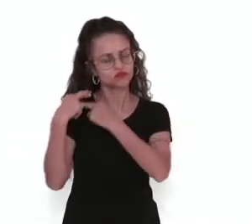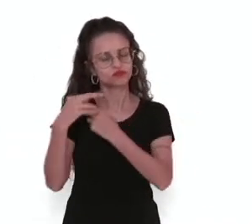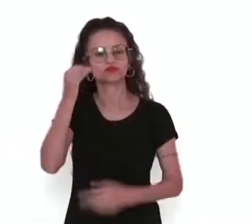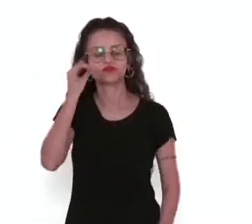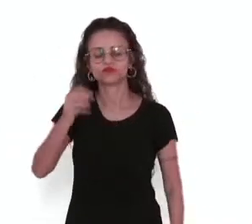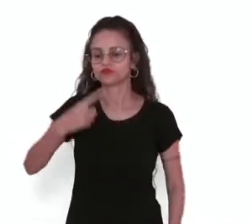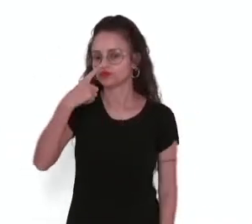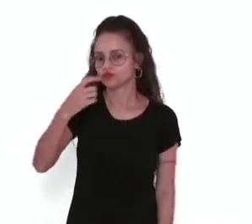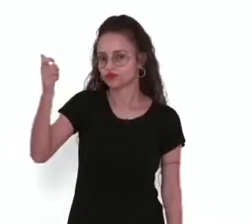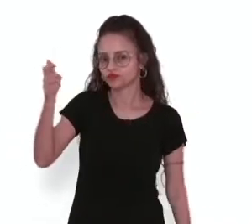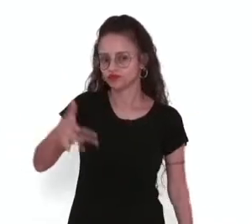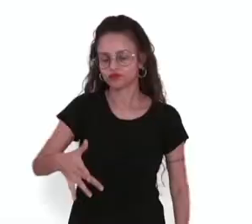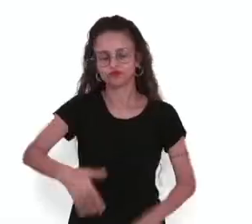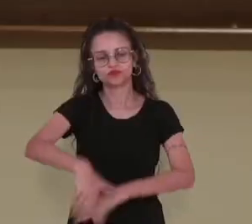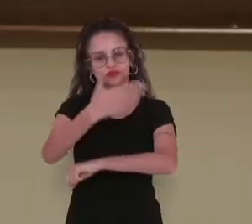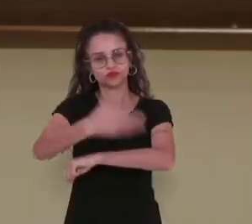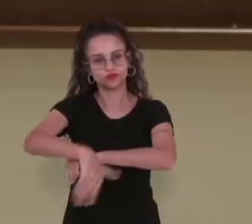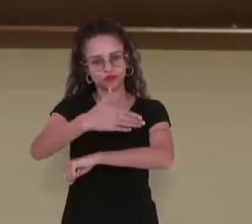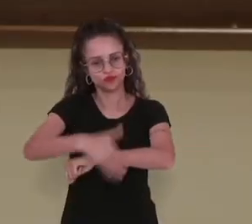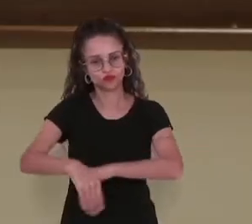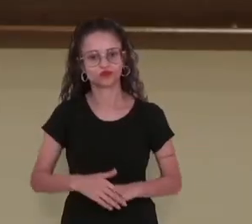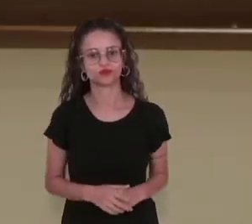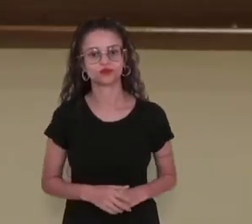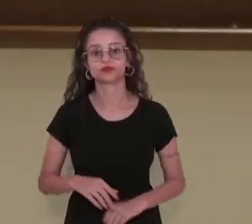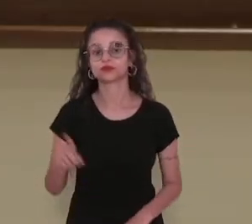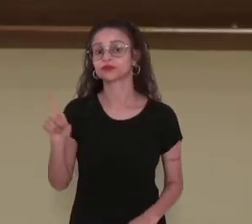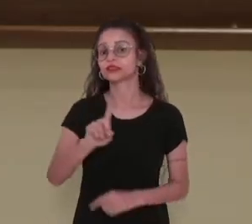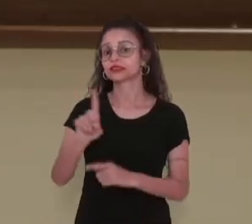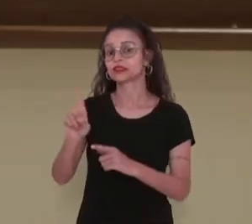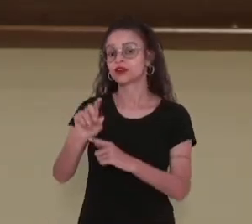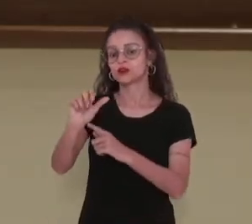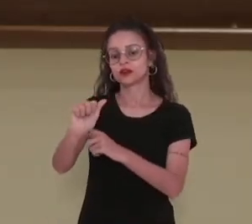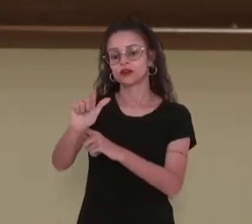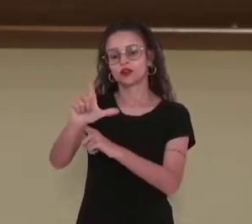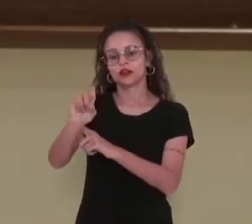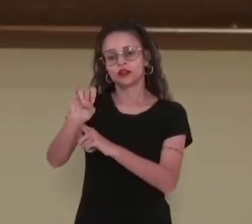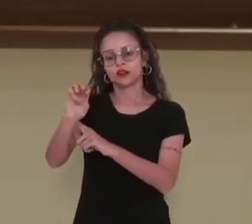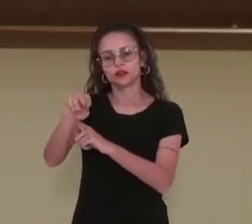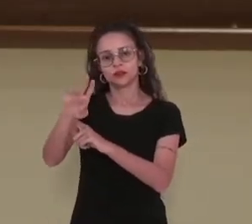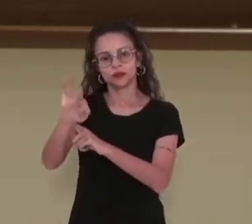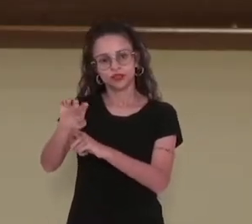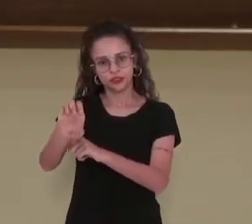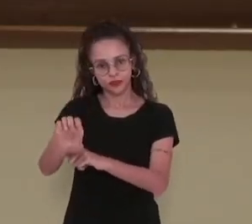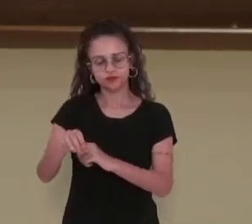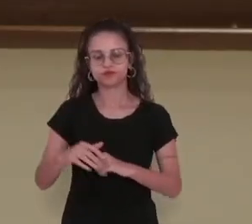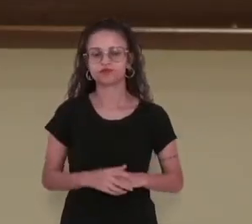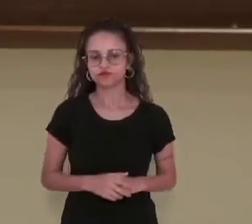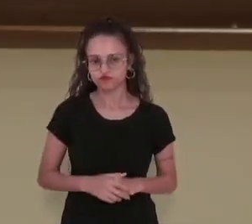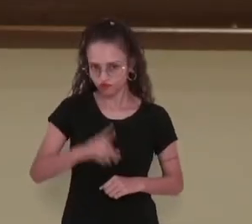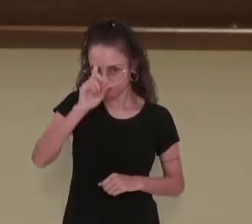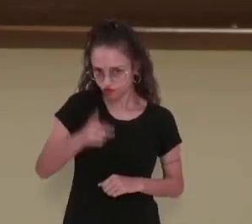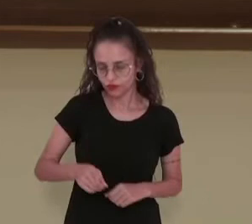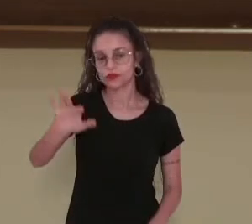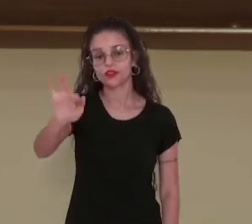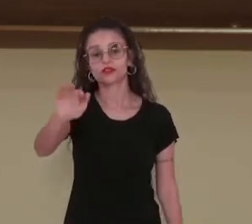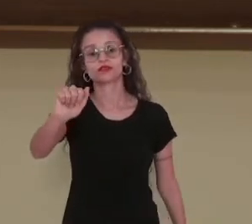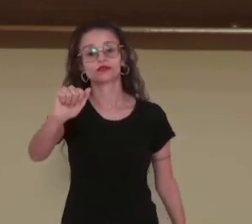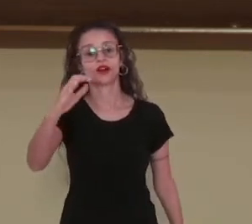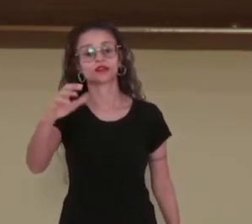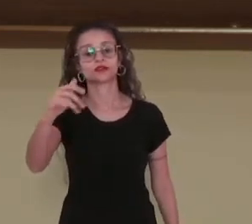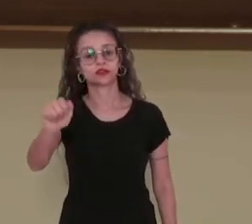ruas. Não alimente, imperativo, uma ordem. Faça a sua parte, um